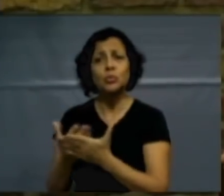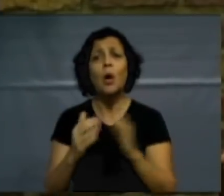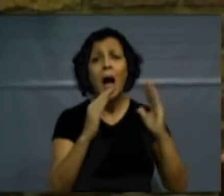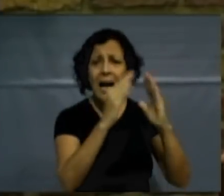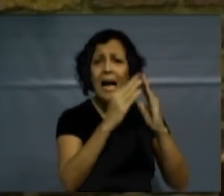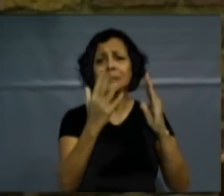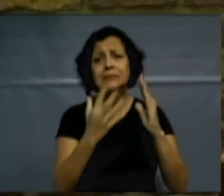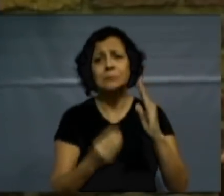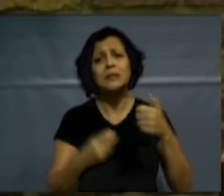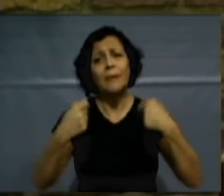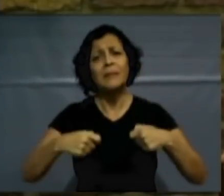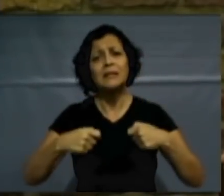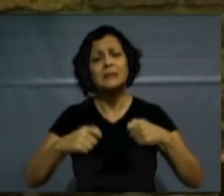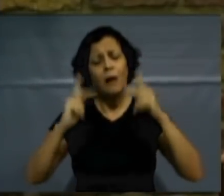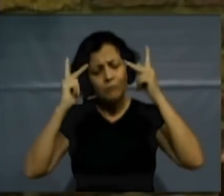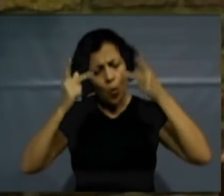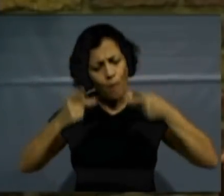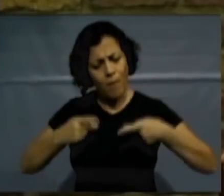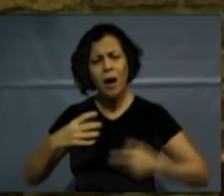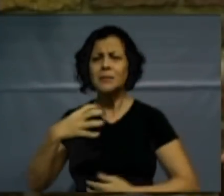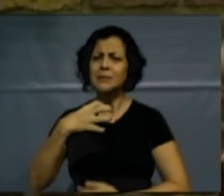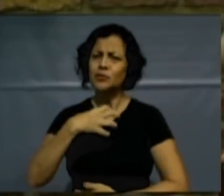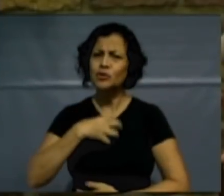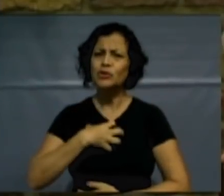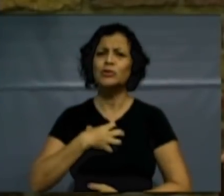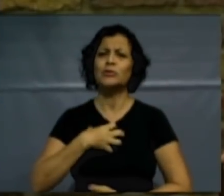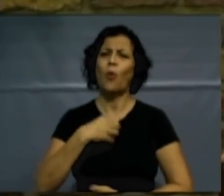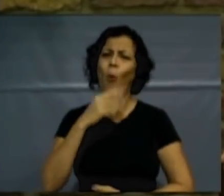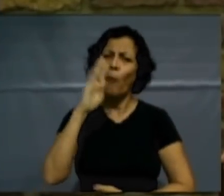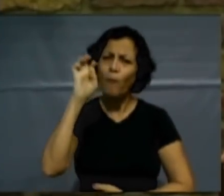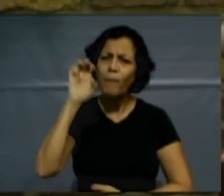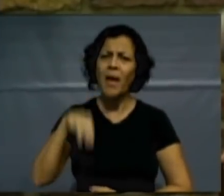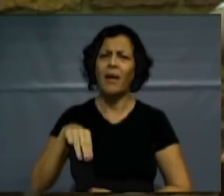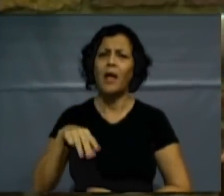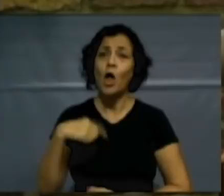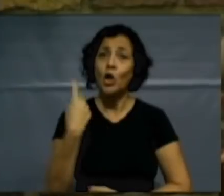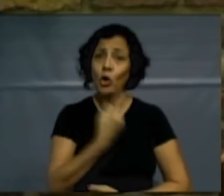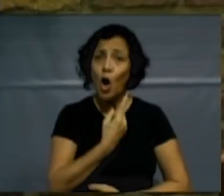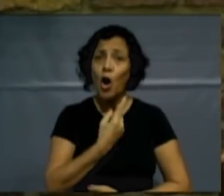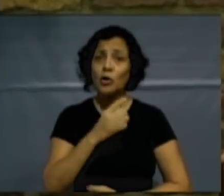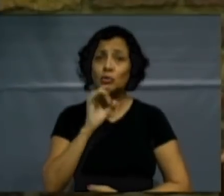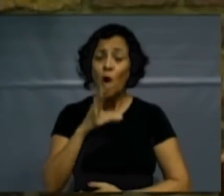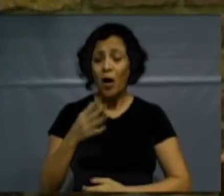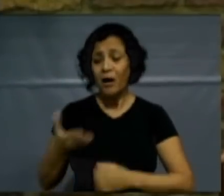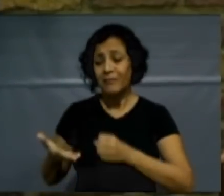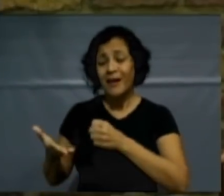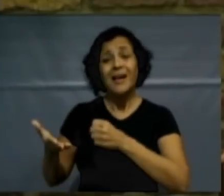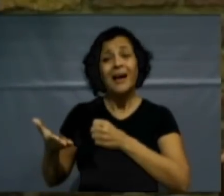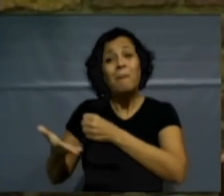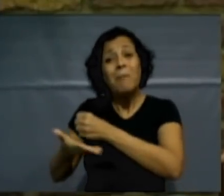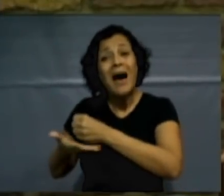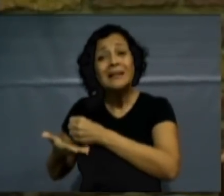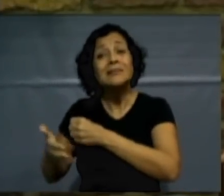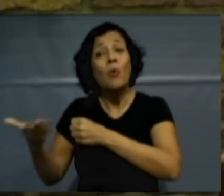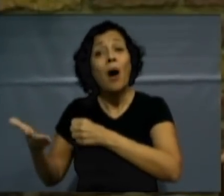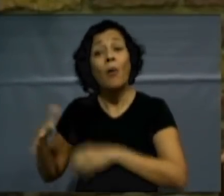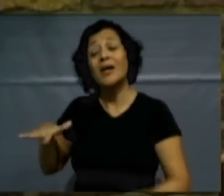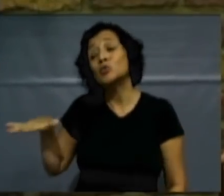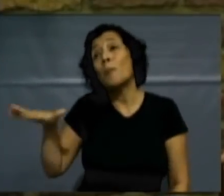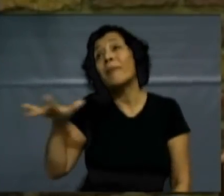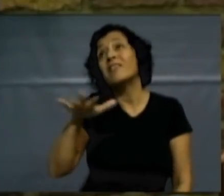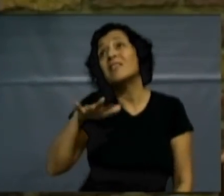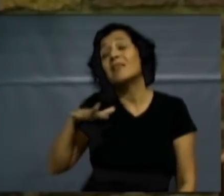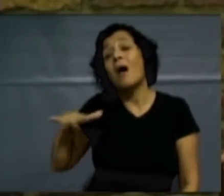mais humana. A gente está muito atuando na base da superficialidade.